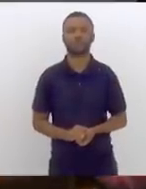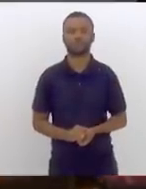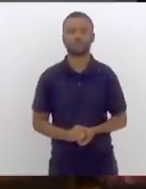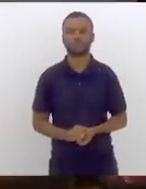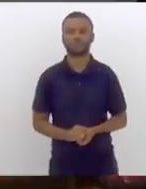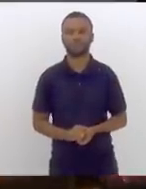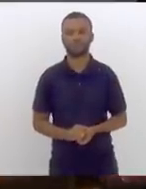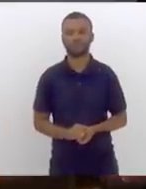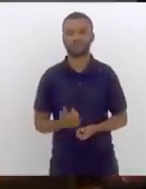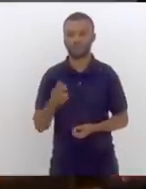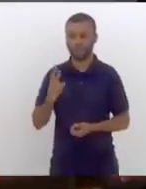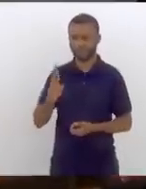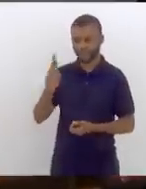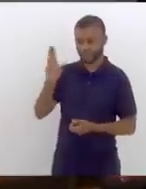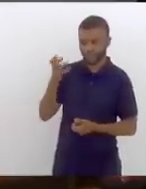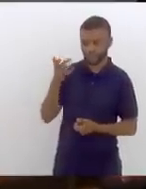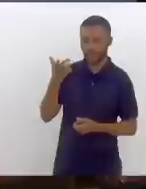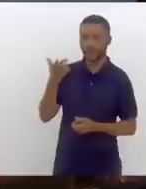corredor